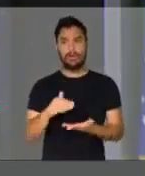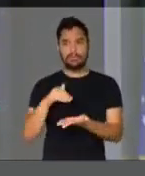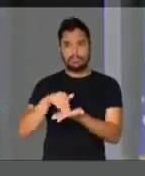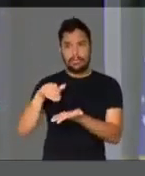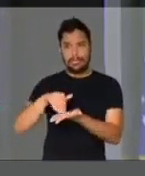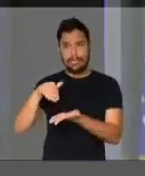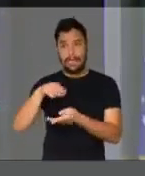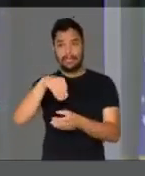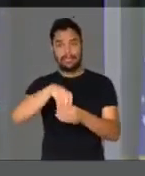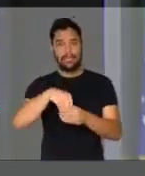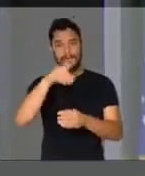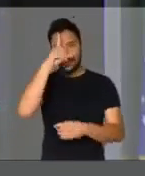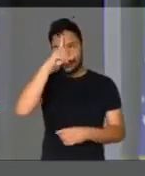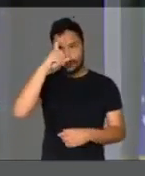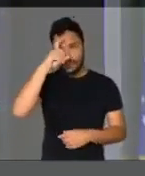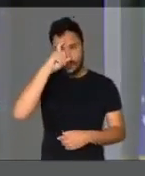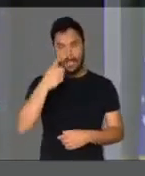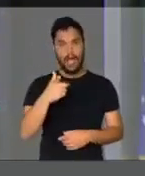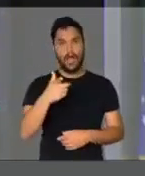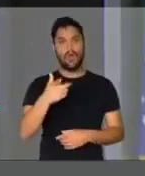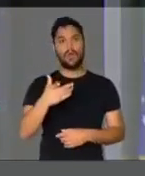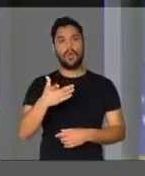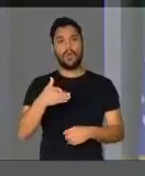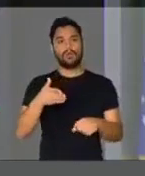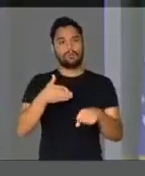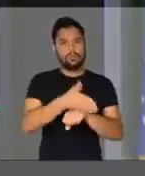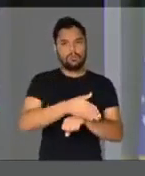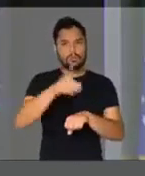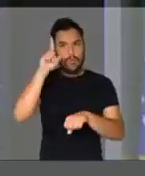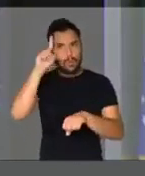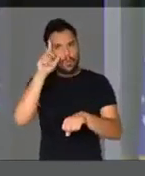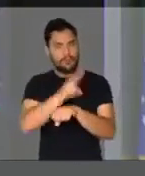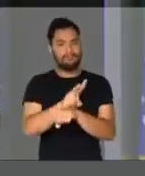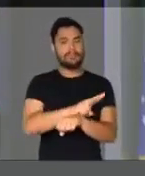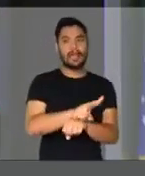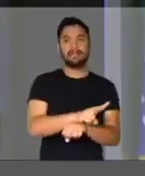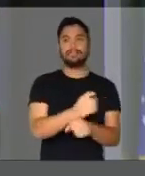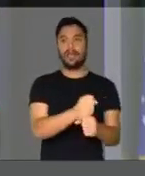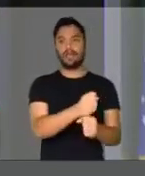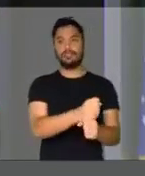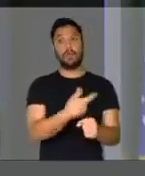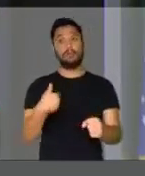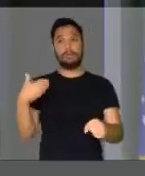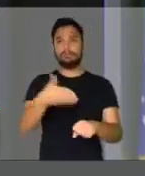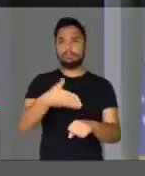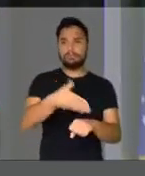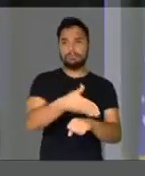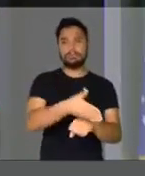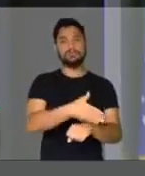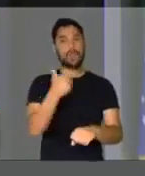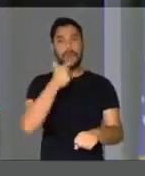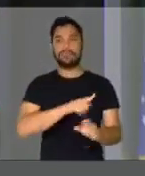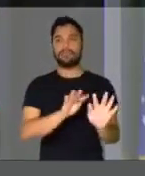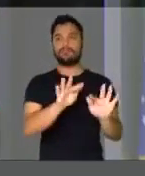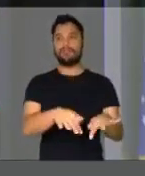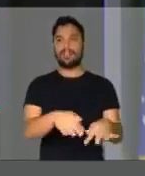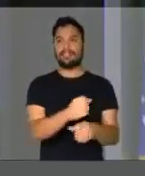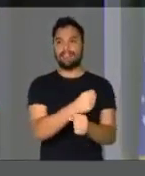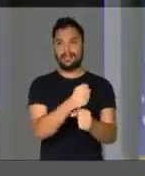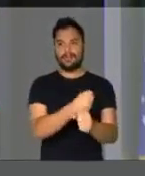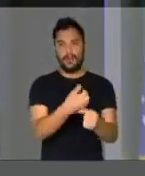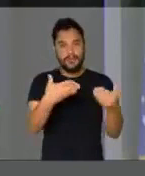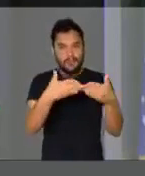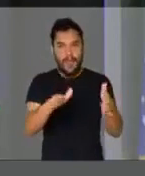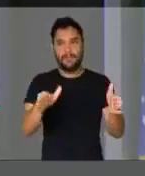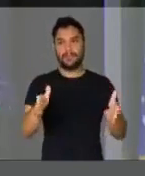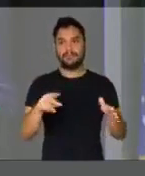para dentro do hospital, para que acompanhasse dioturnamente as obras. E assim o fez. Aproveito aqui também a